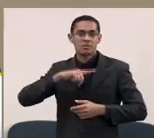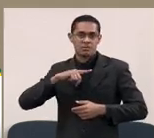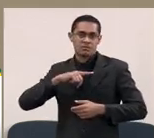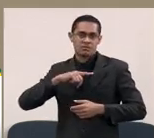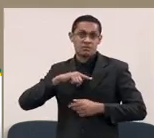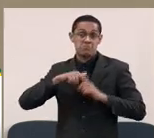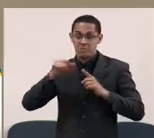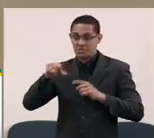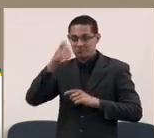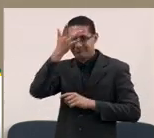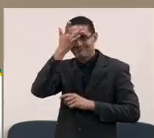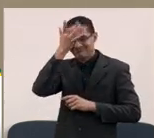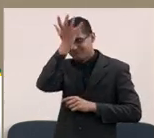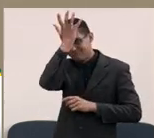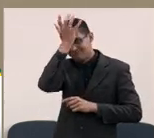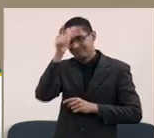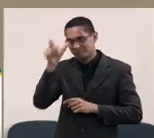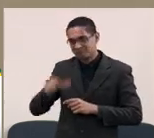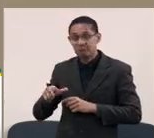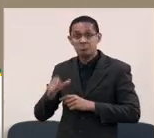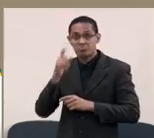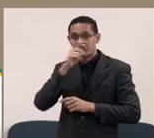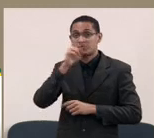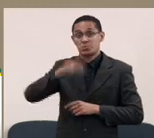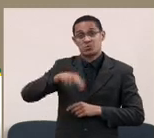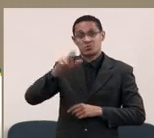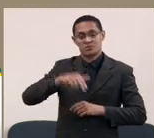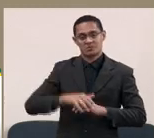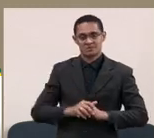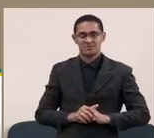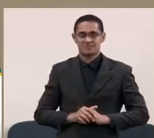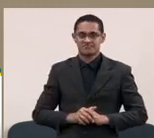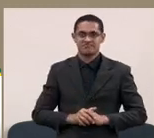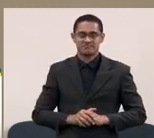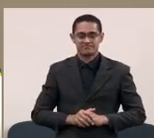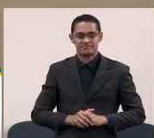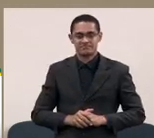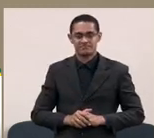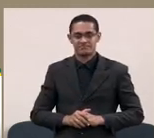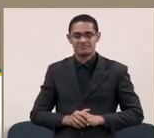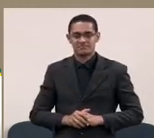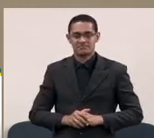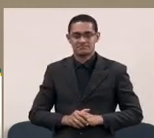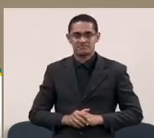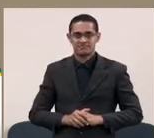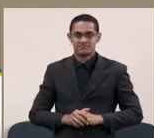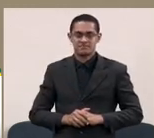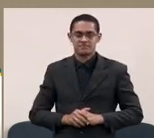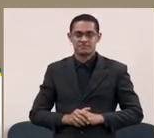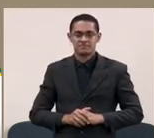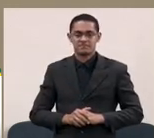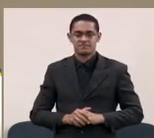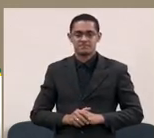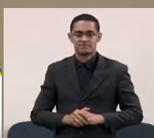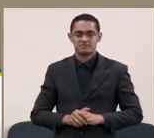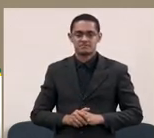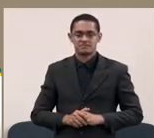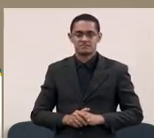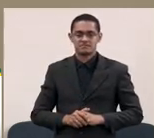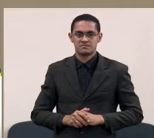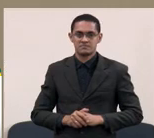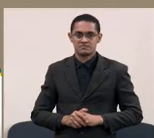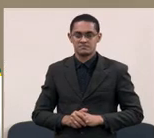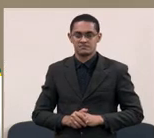determinados crivos, onde nós só falamos o que é adequado. A criança, o adolescente, a pessoa